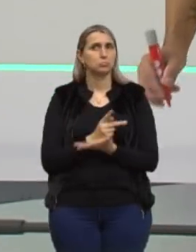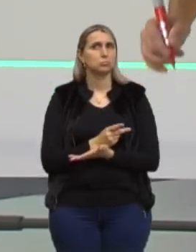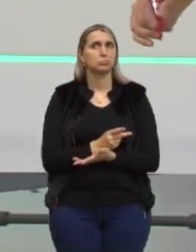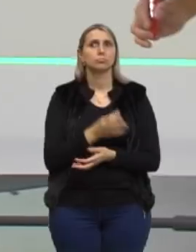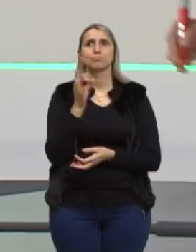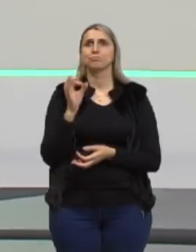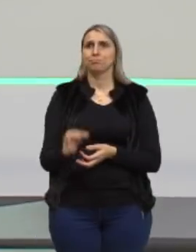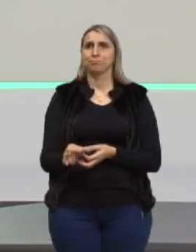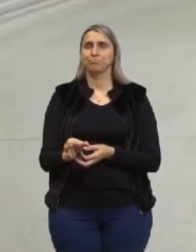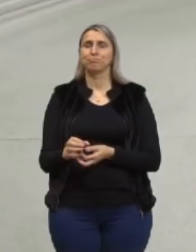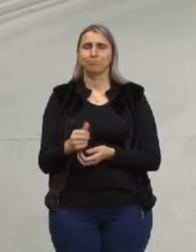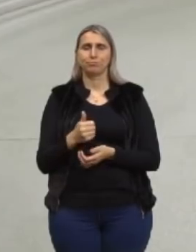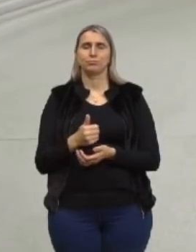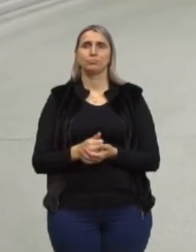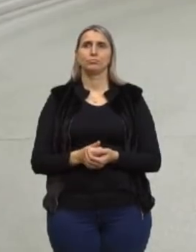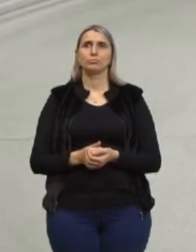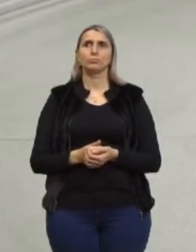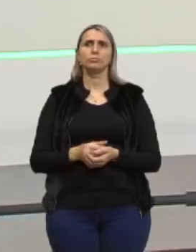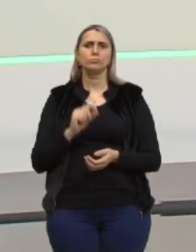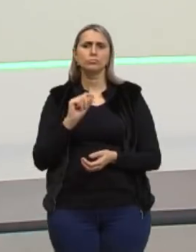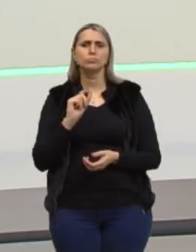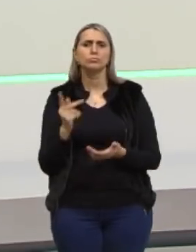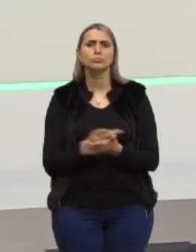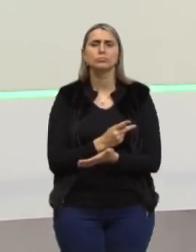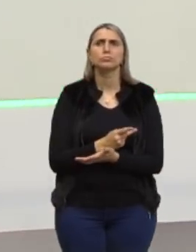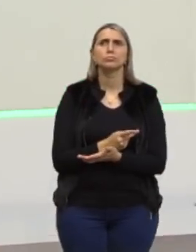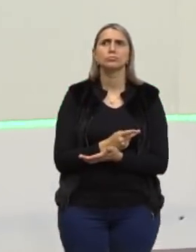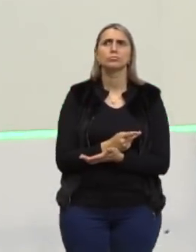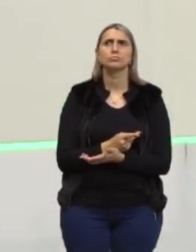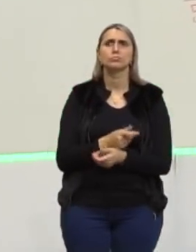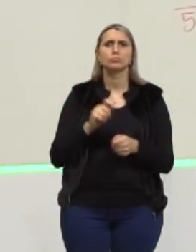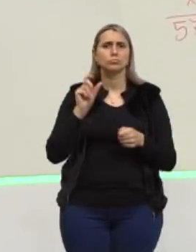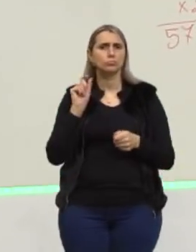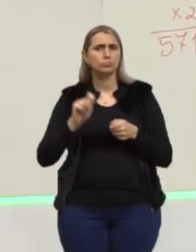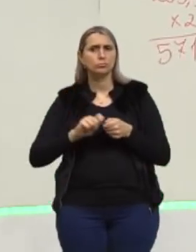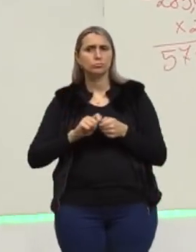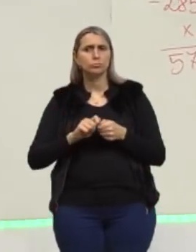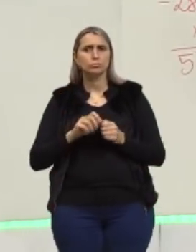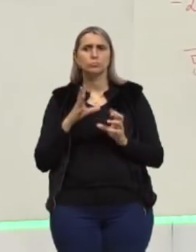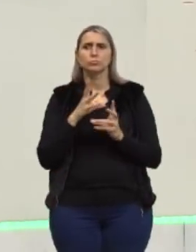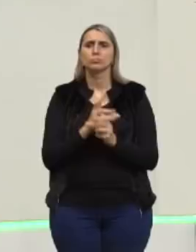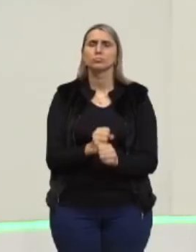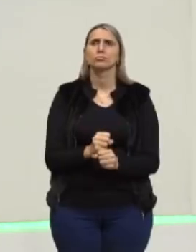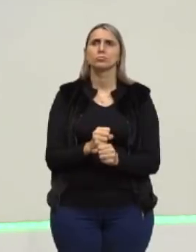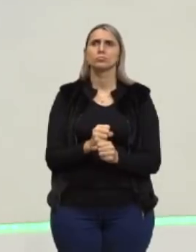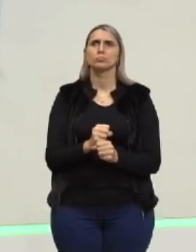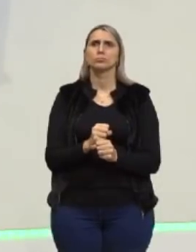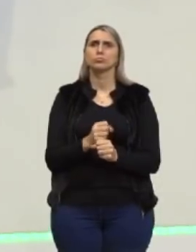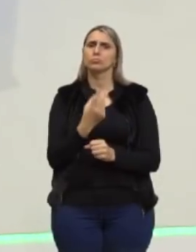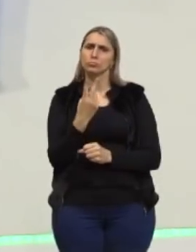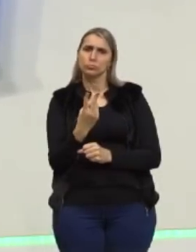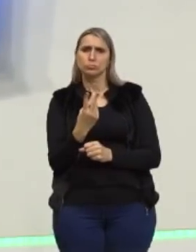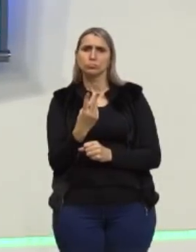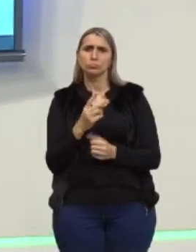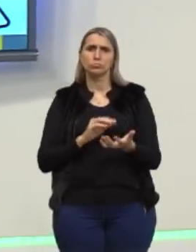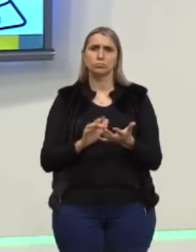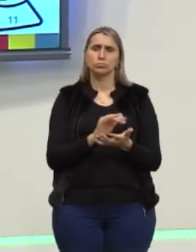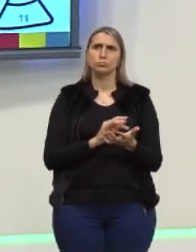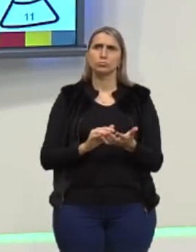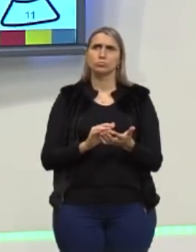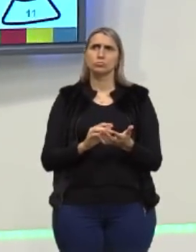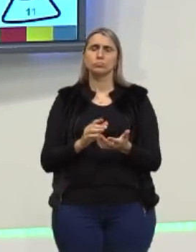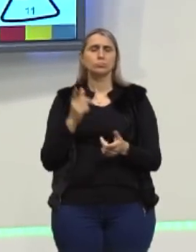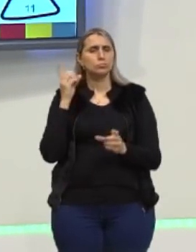tudo certo tranquilo então o que que acontece pessoal o que que eu fiz eu somei né as duas contas para